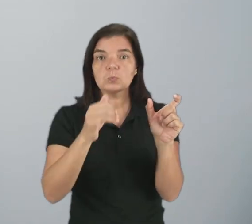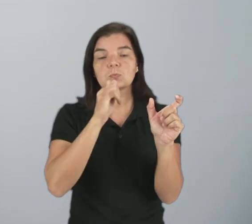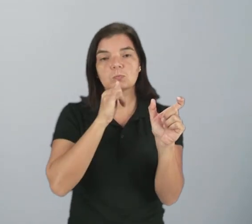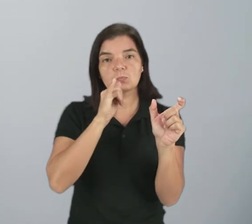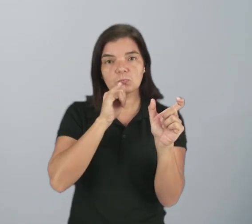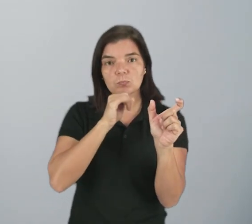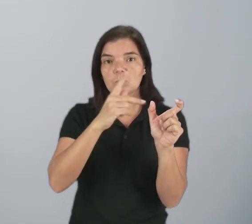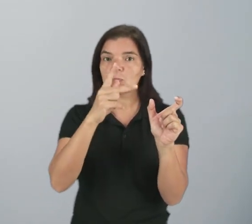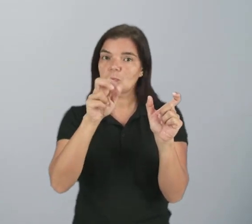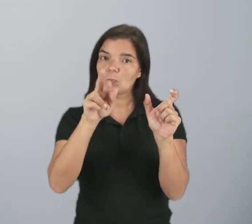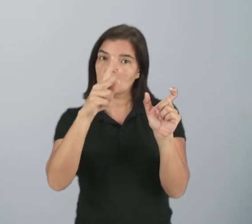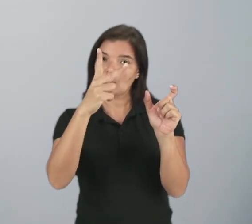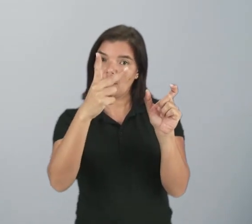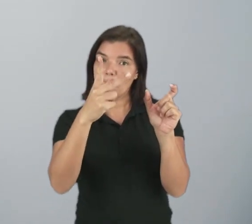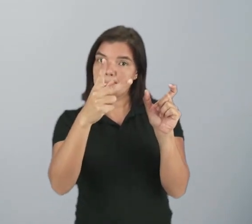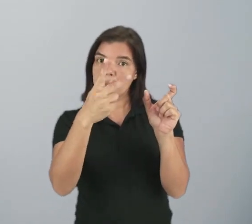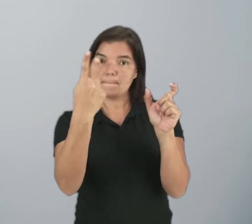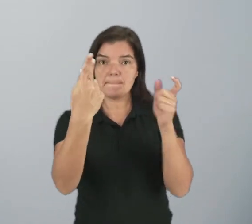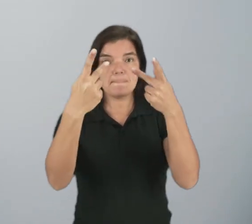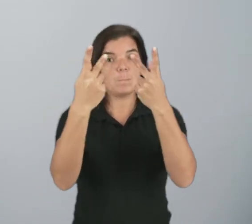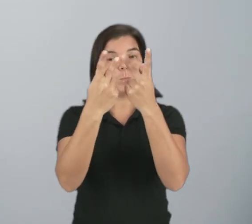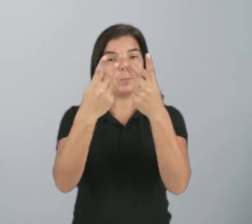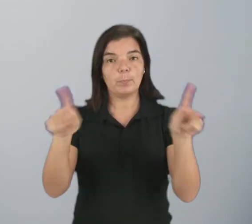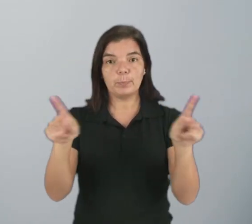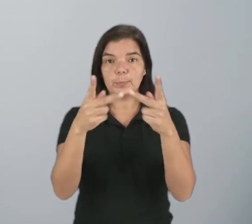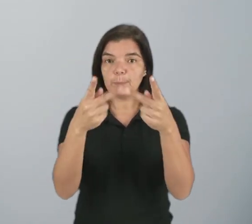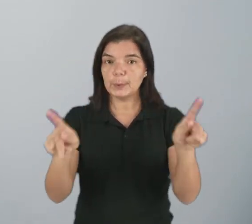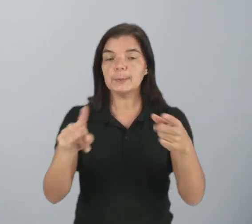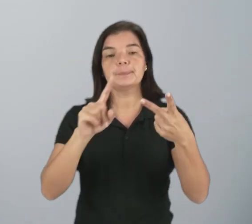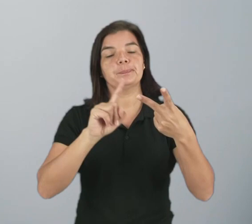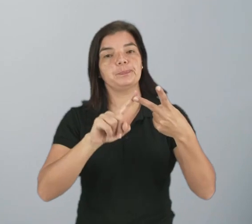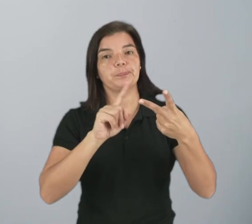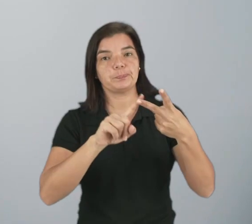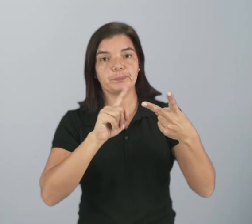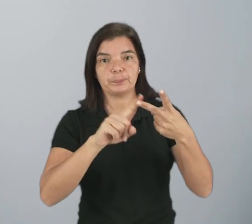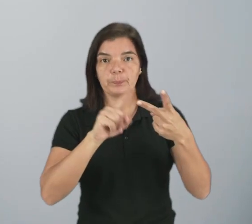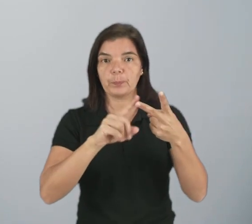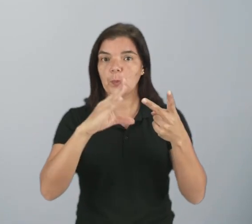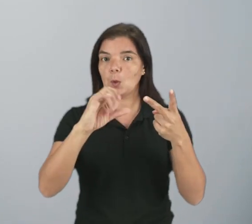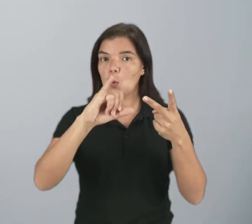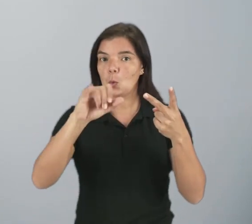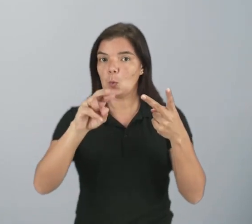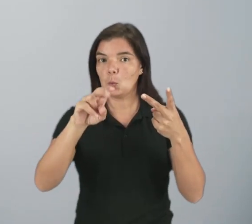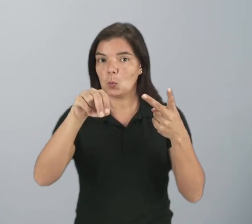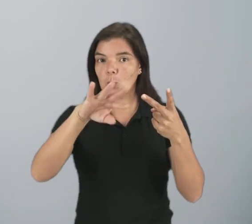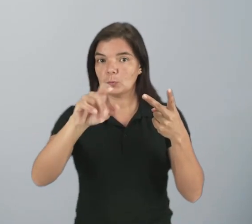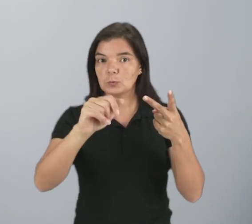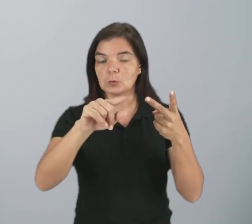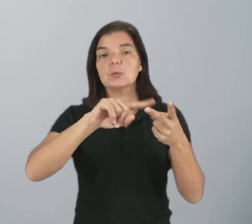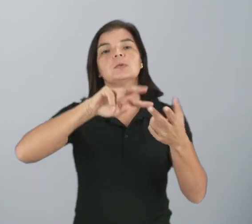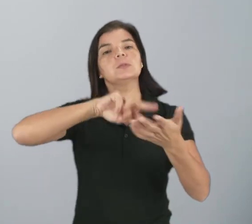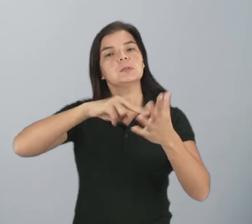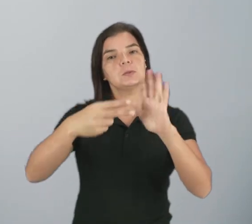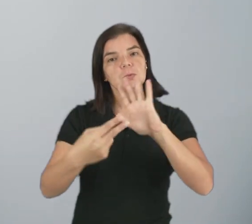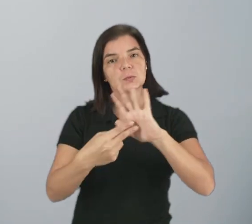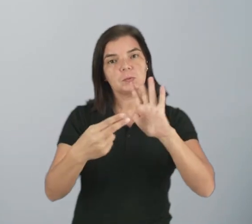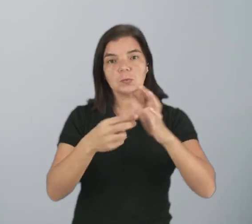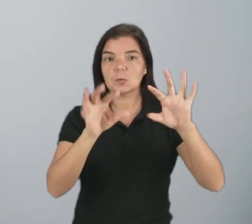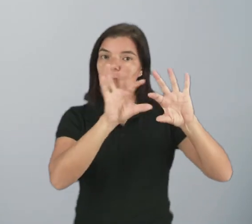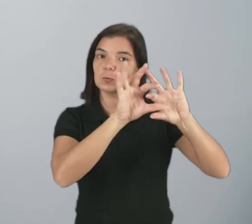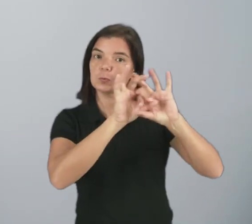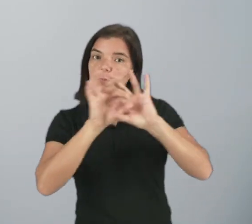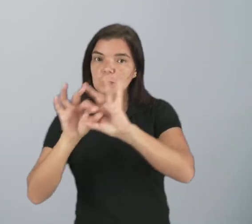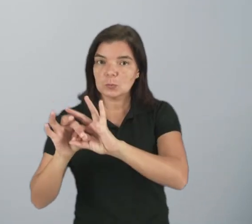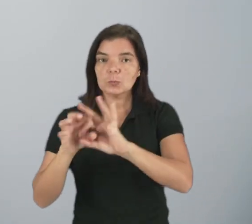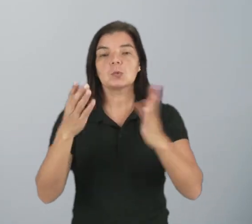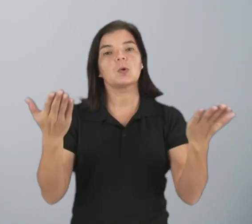de uma preposição, quando você relaciona uma frase com outra por meio de uma conjunção, você está atingindo aquilo que nós chamamos de